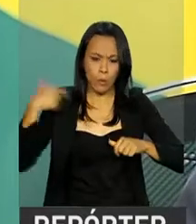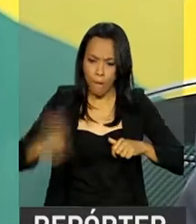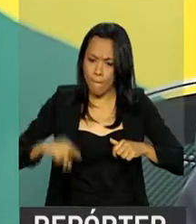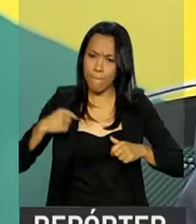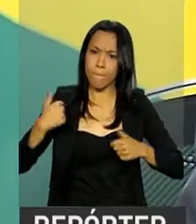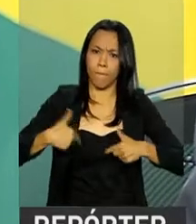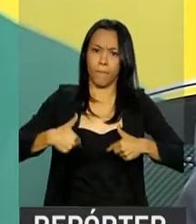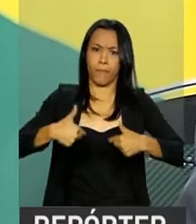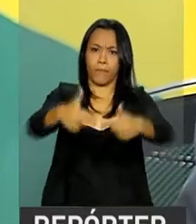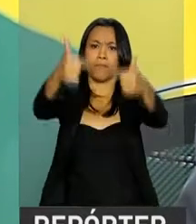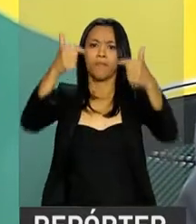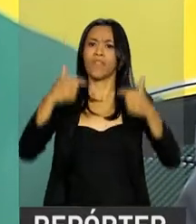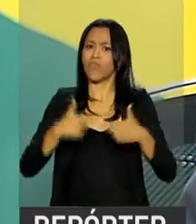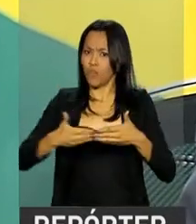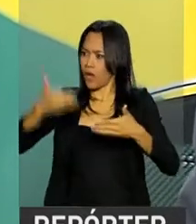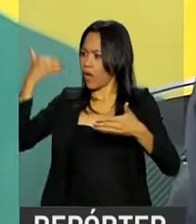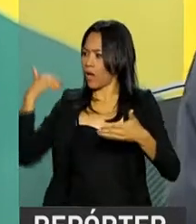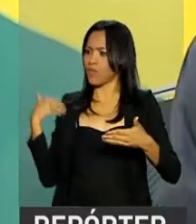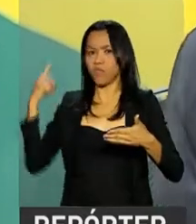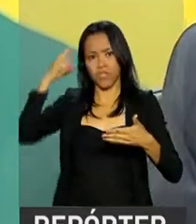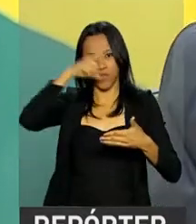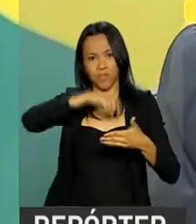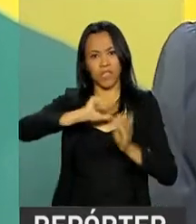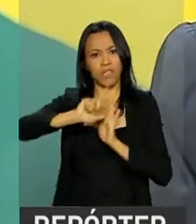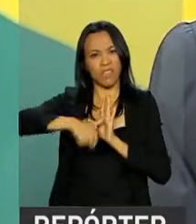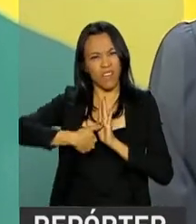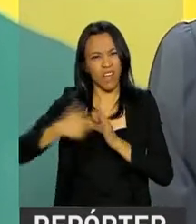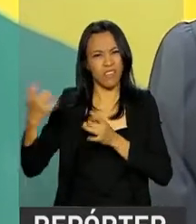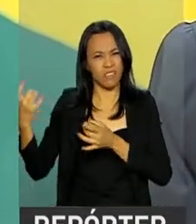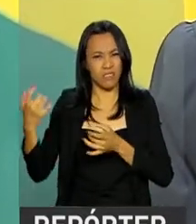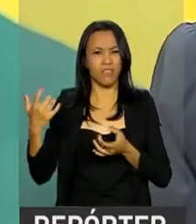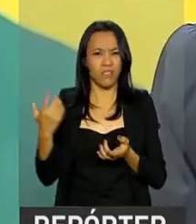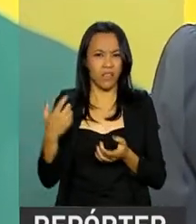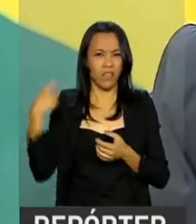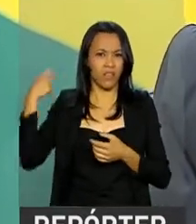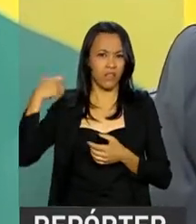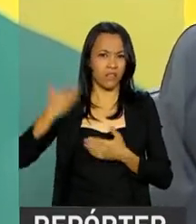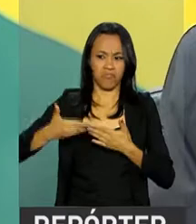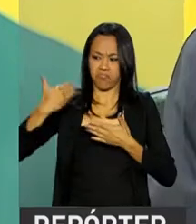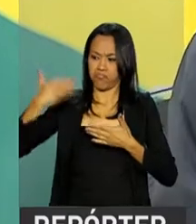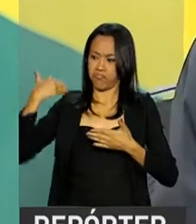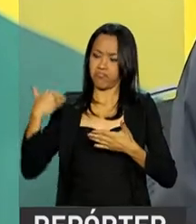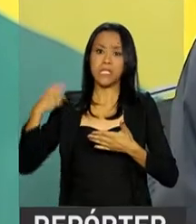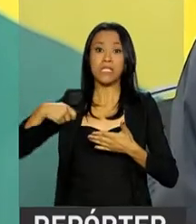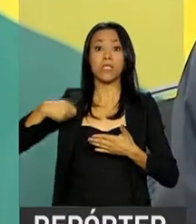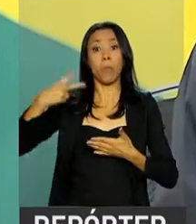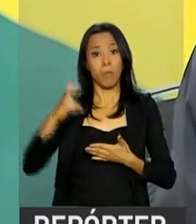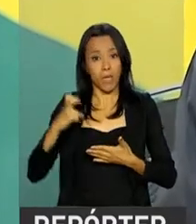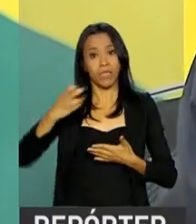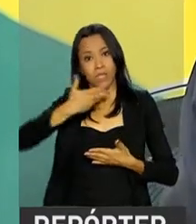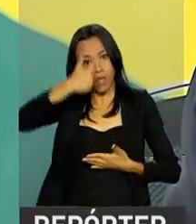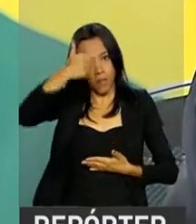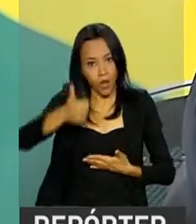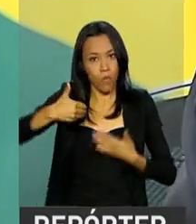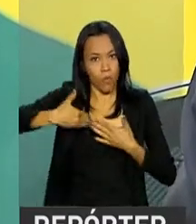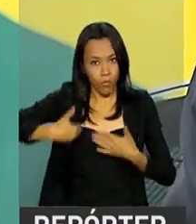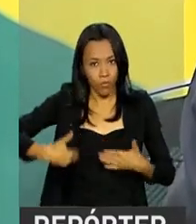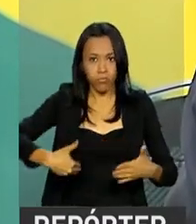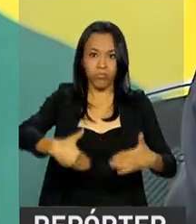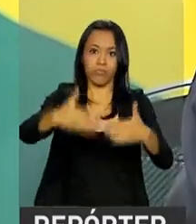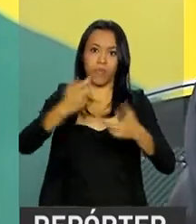passamos uma fase muito difícil, que foi a fase da recessão, vocês sabem que de 5 meses para cá tem melhorado significativamente o